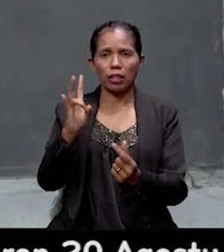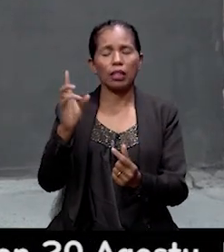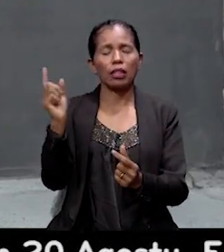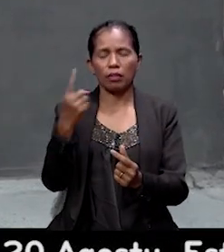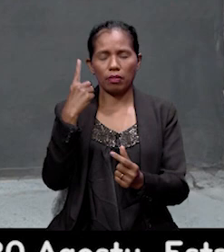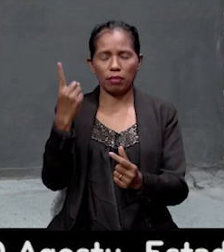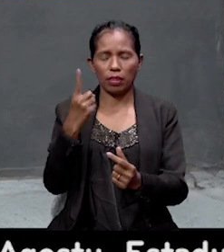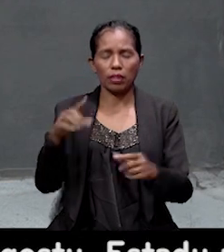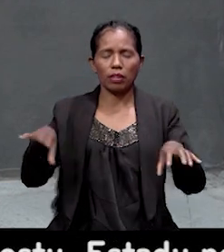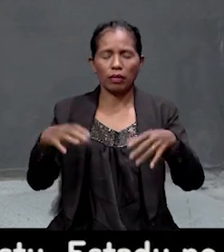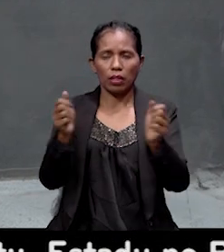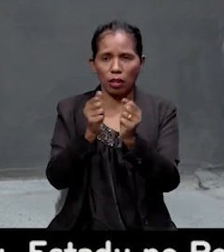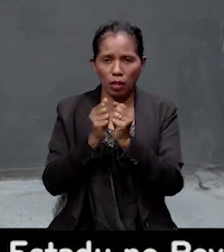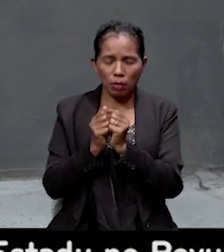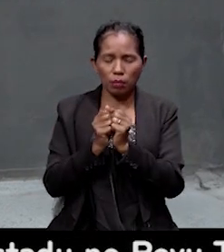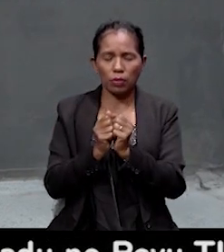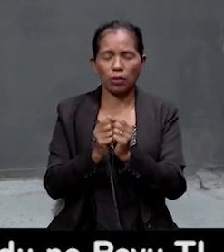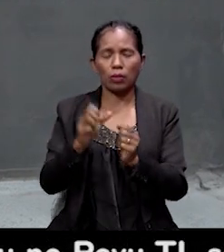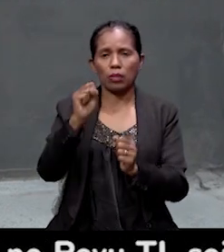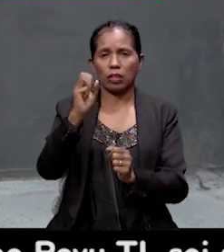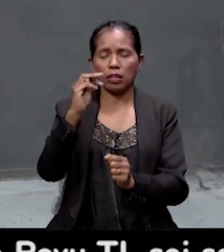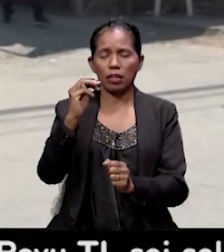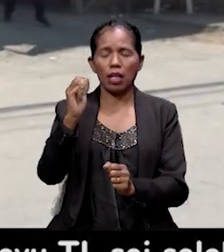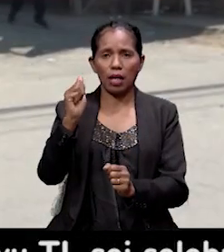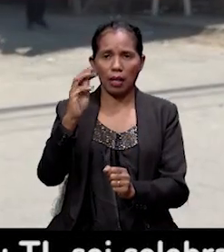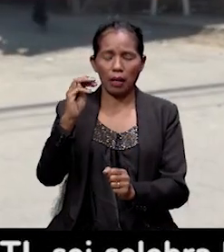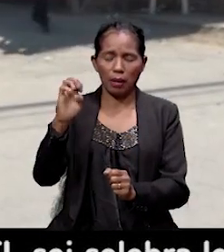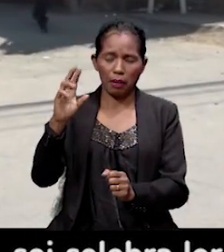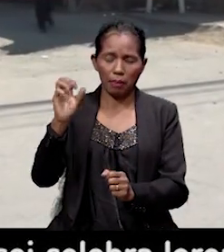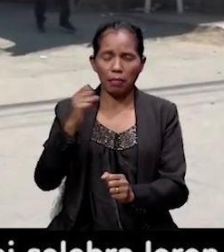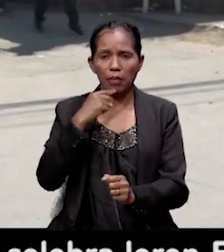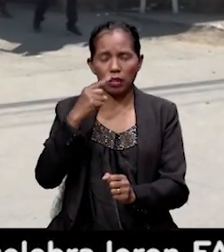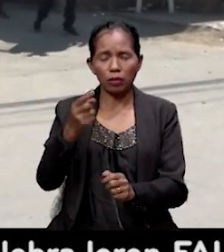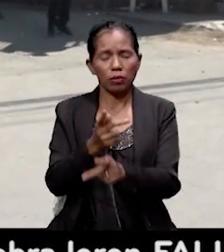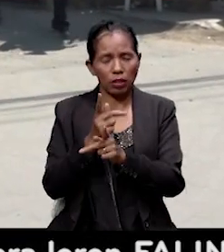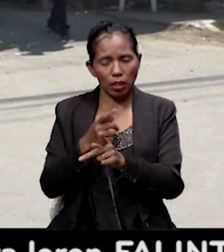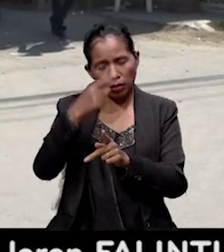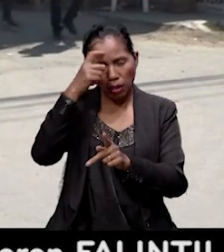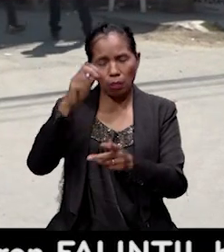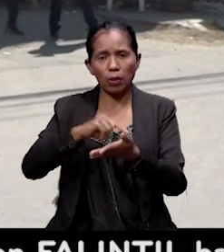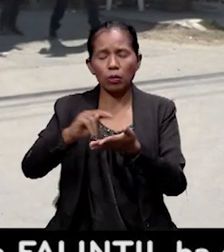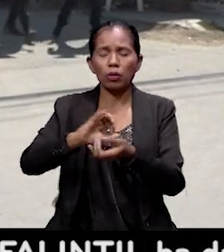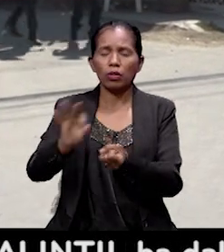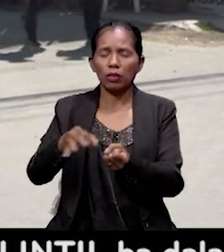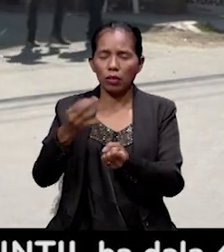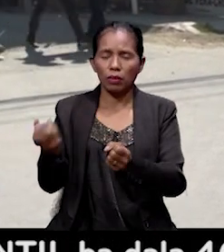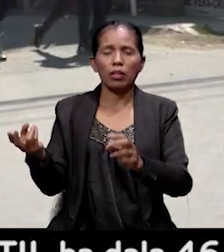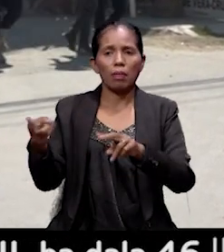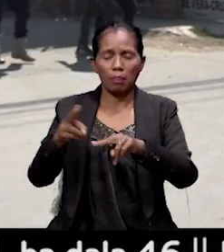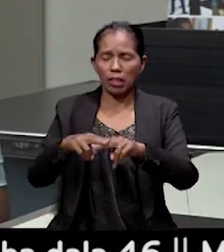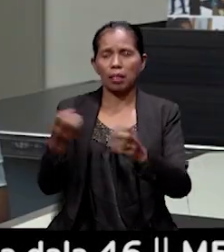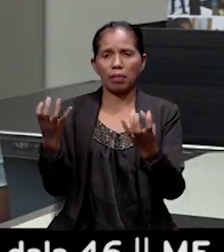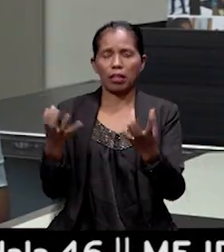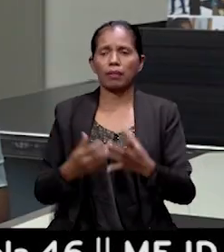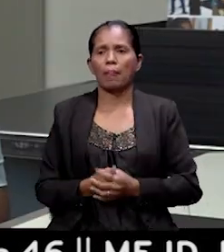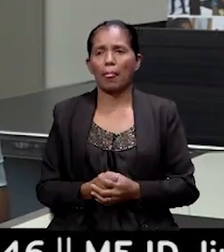Direção Nacional Farmácia no SAMES, o de Bele assegura, também número positivo COVID-19 aumenta lor-loron. Com a nova